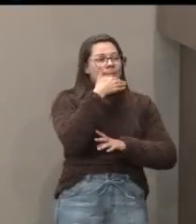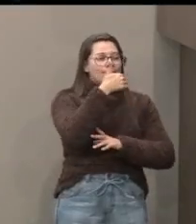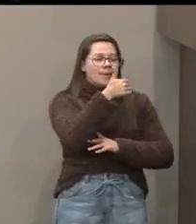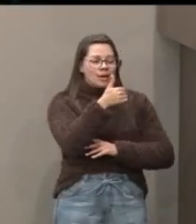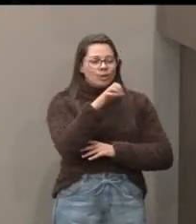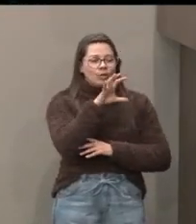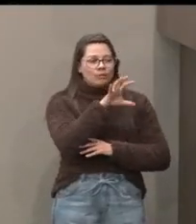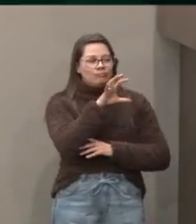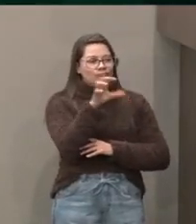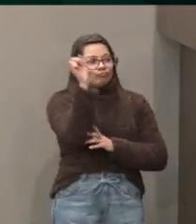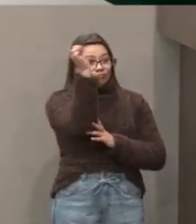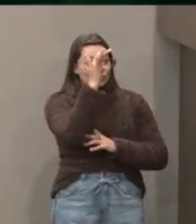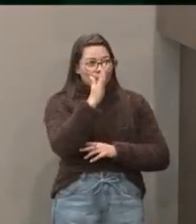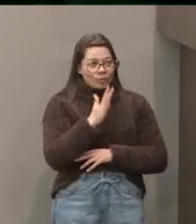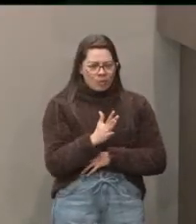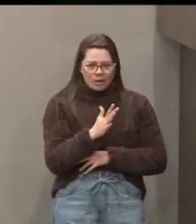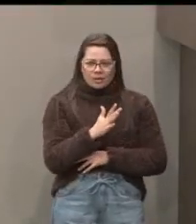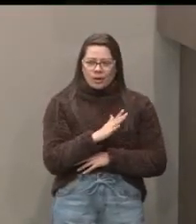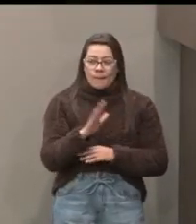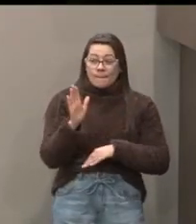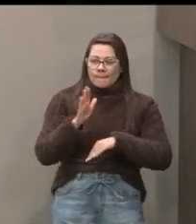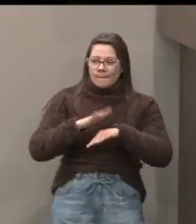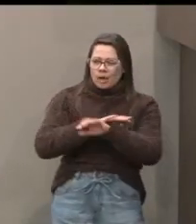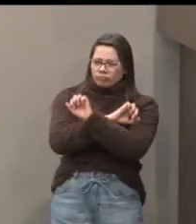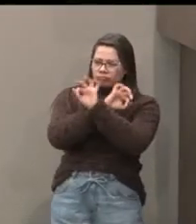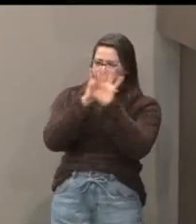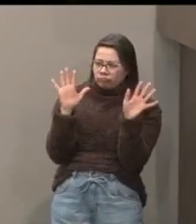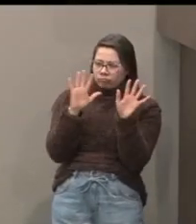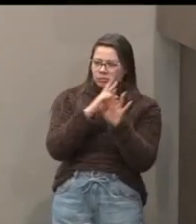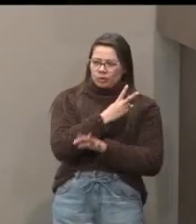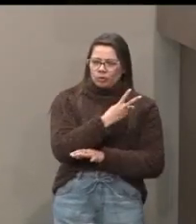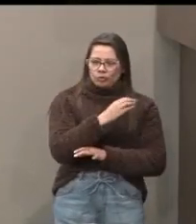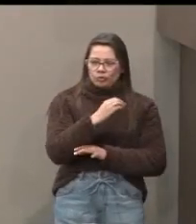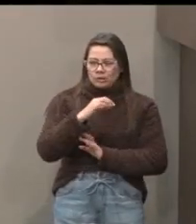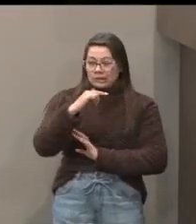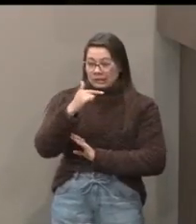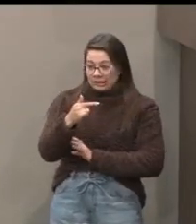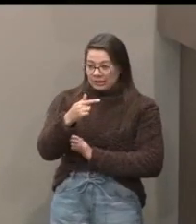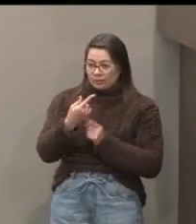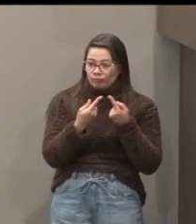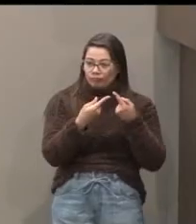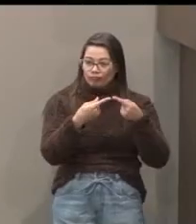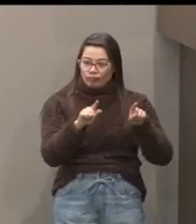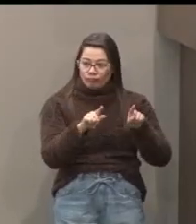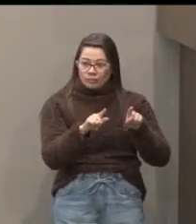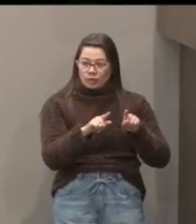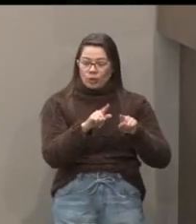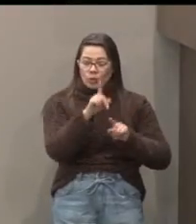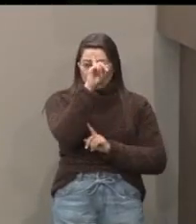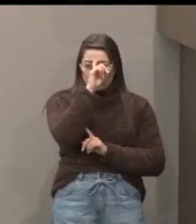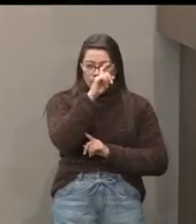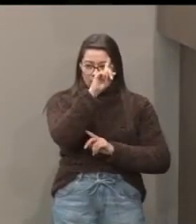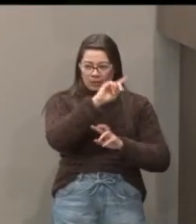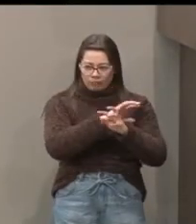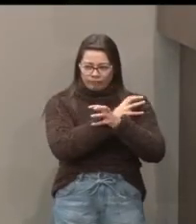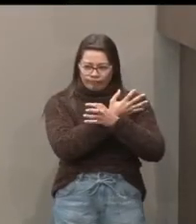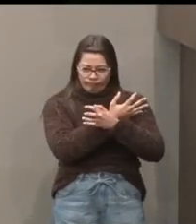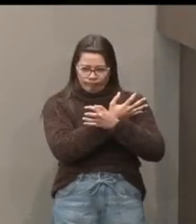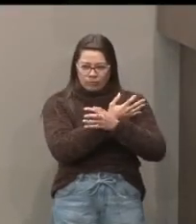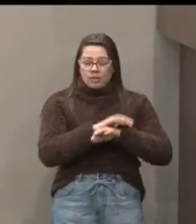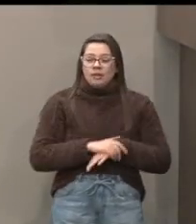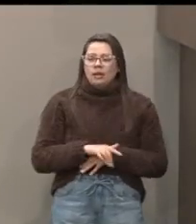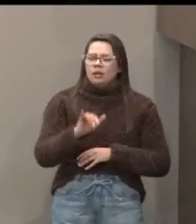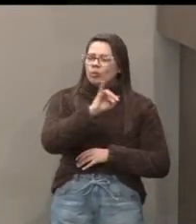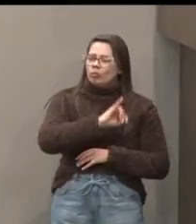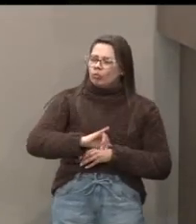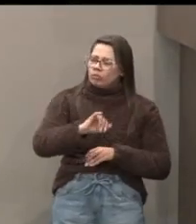Brasil. Isso ficou ainda mais claro em 2007, com a inauguração do Hospital do Trauma. Essa